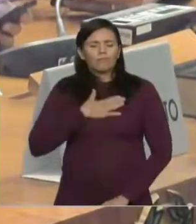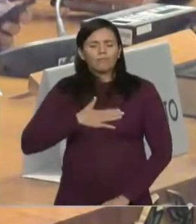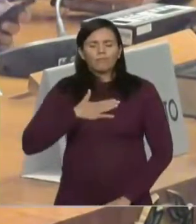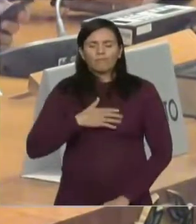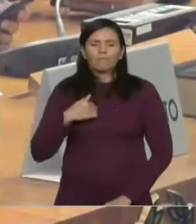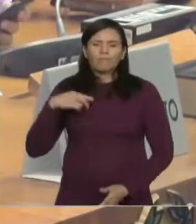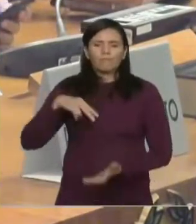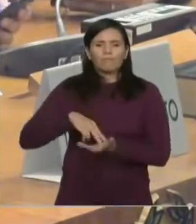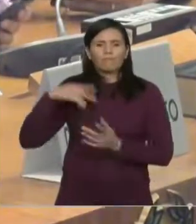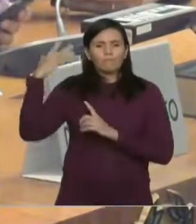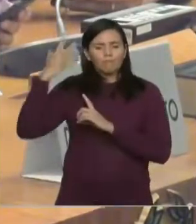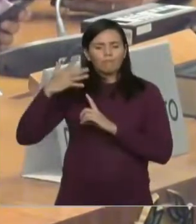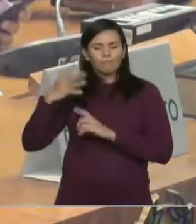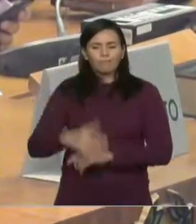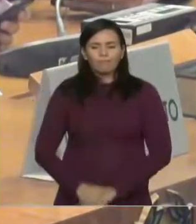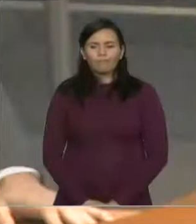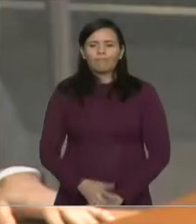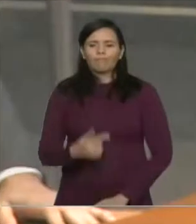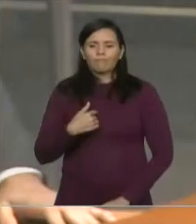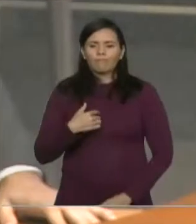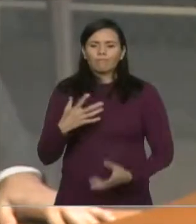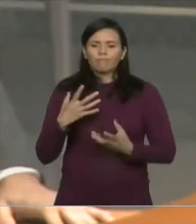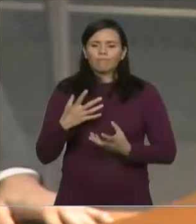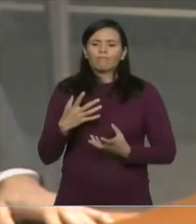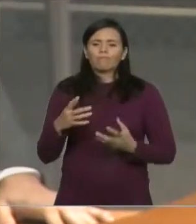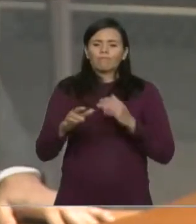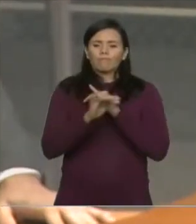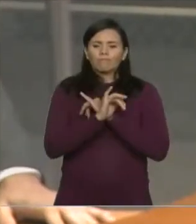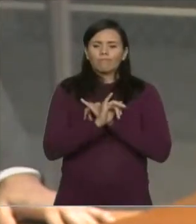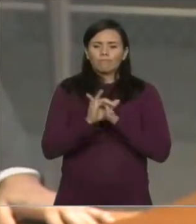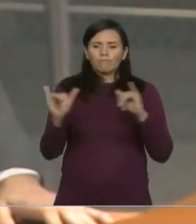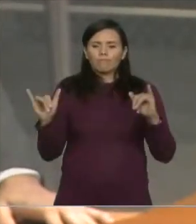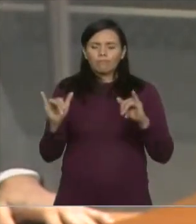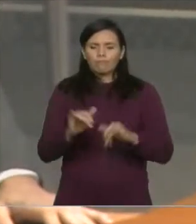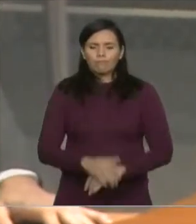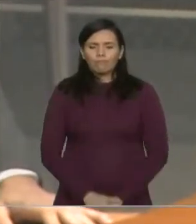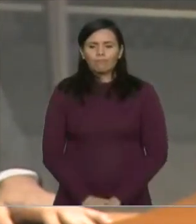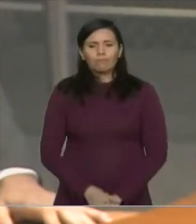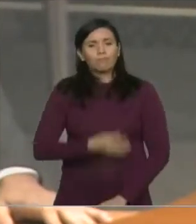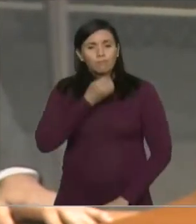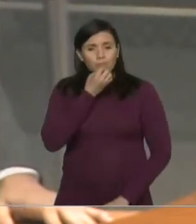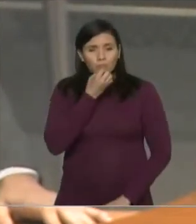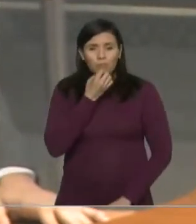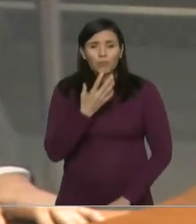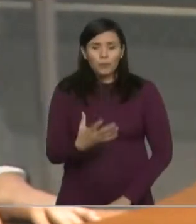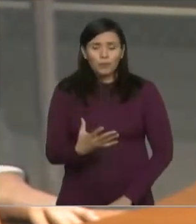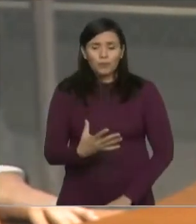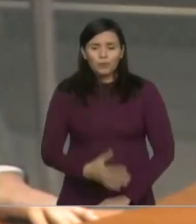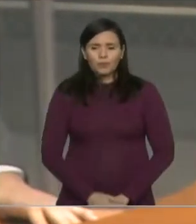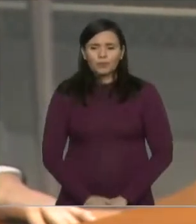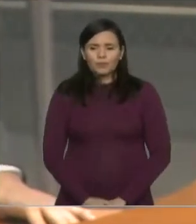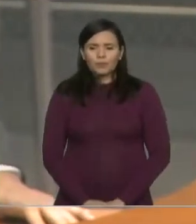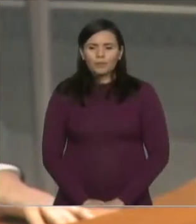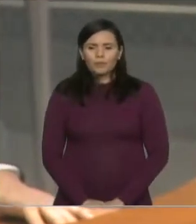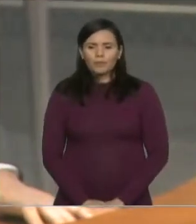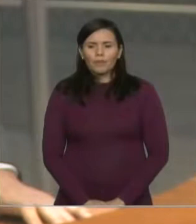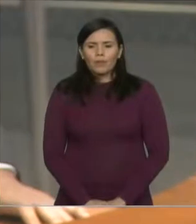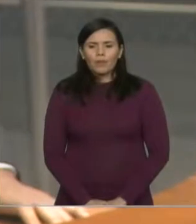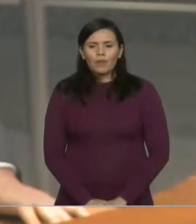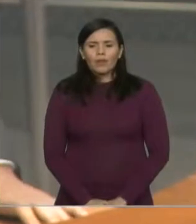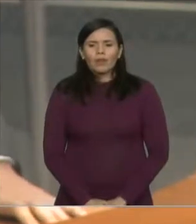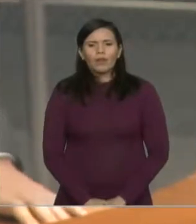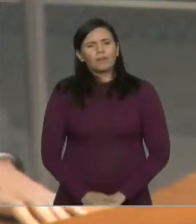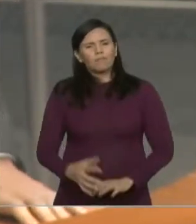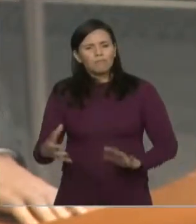aqui para propagar uma excelente notícia, um grande marco no sistema de transporte público da nossa